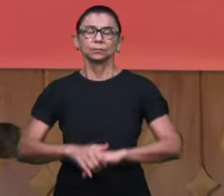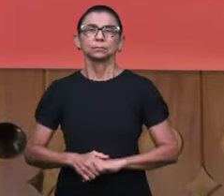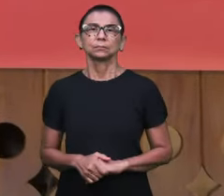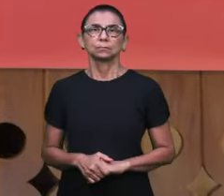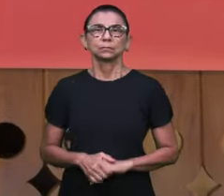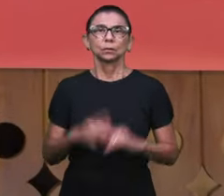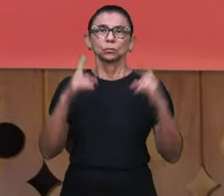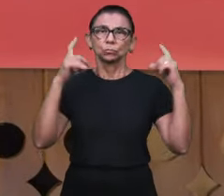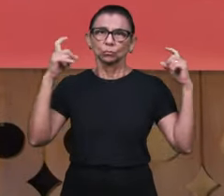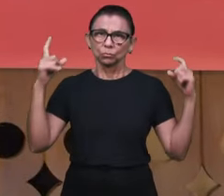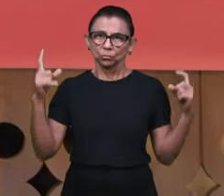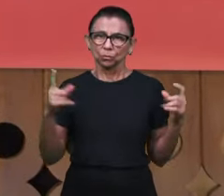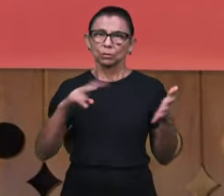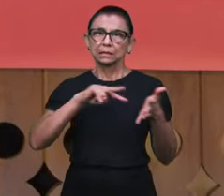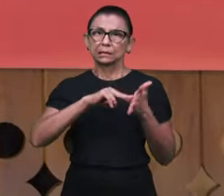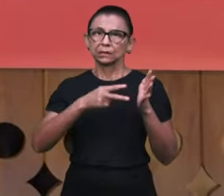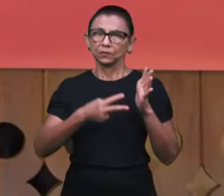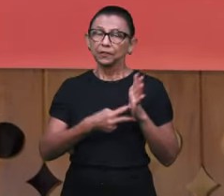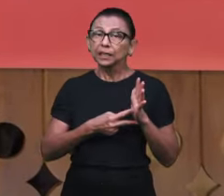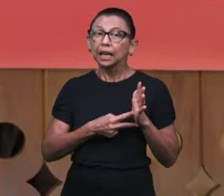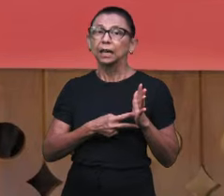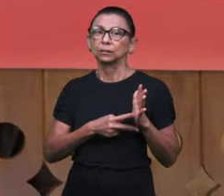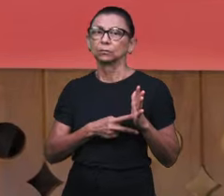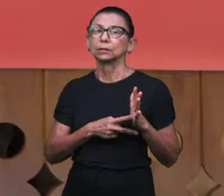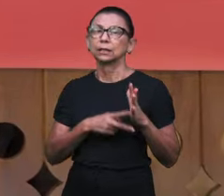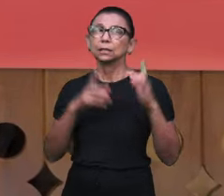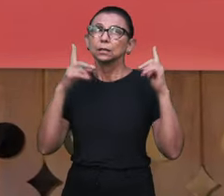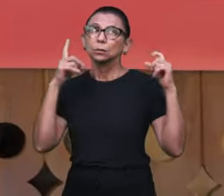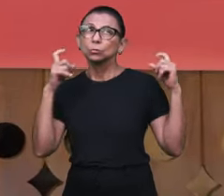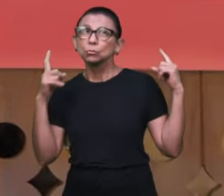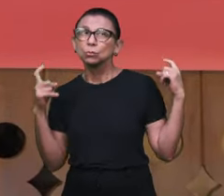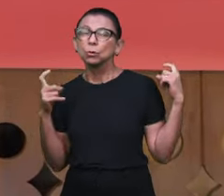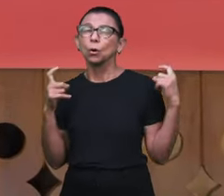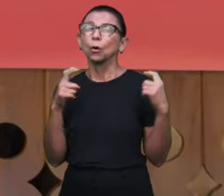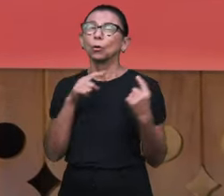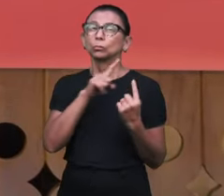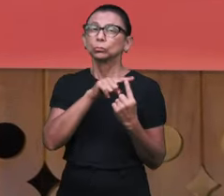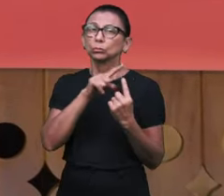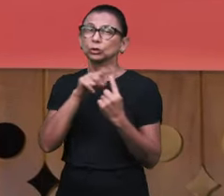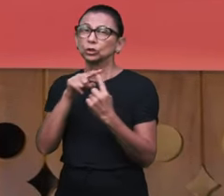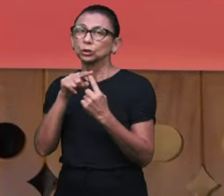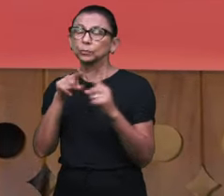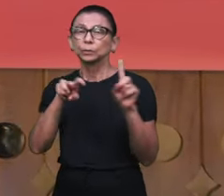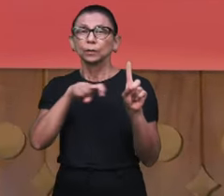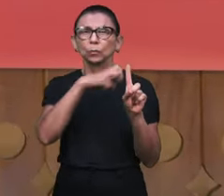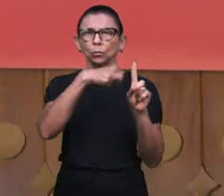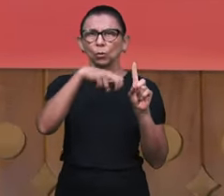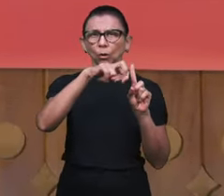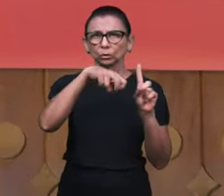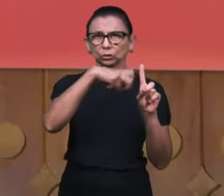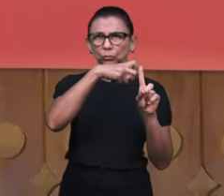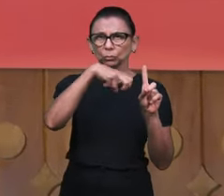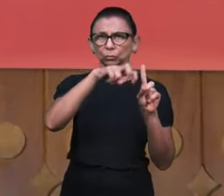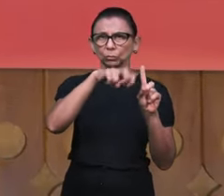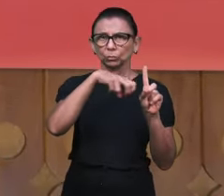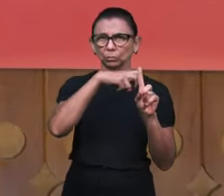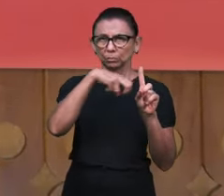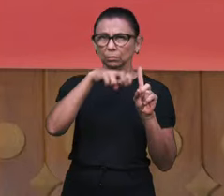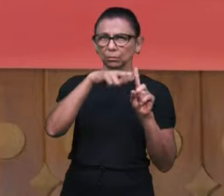vocês, tocava, então eles sabiam que era um código, então era um